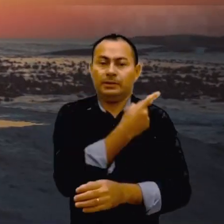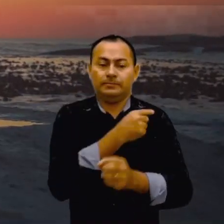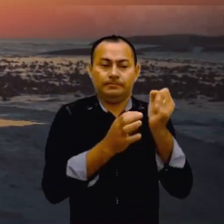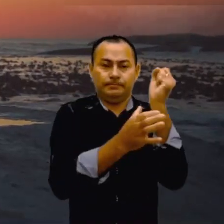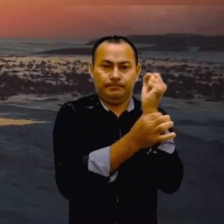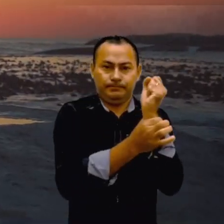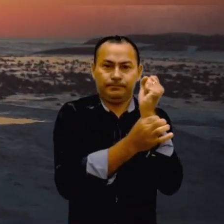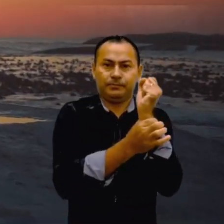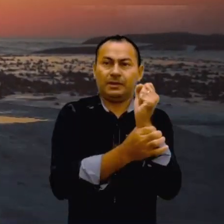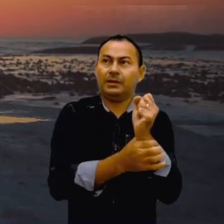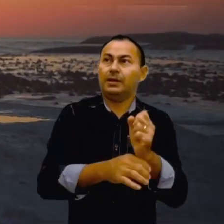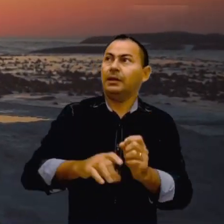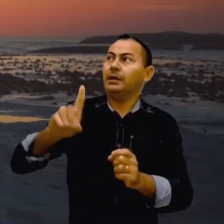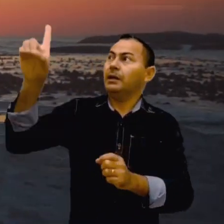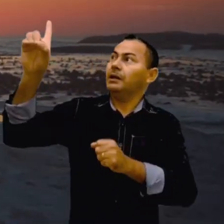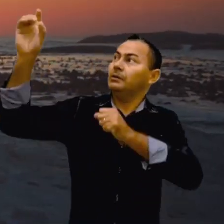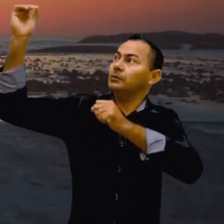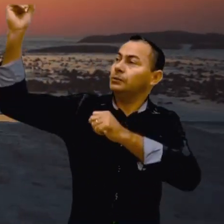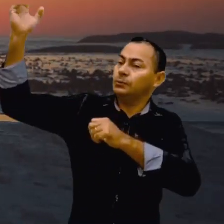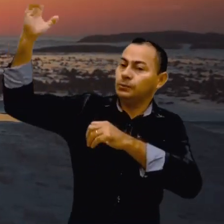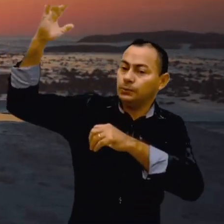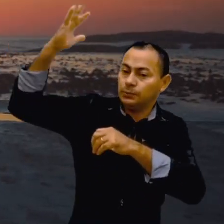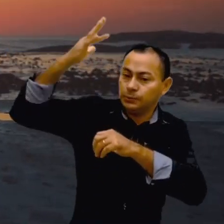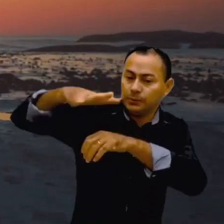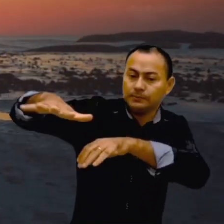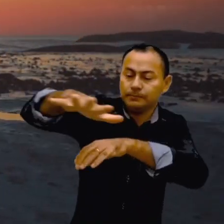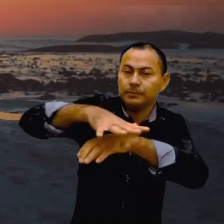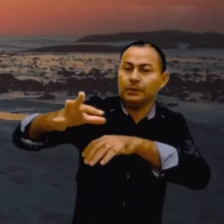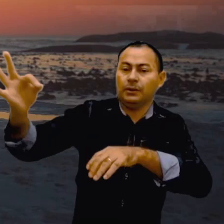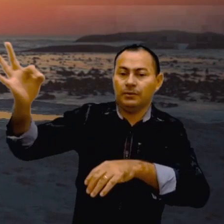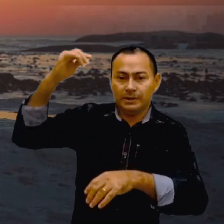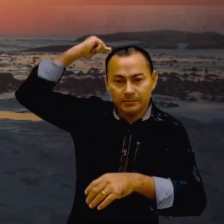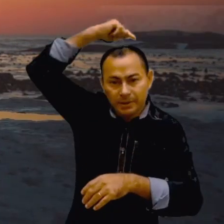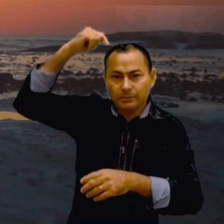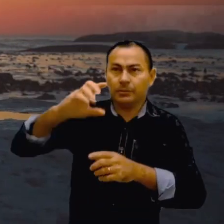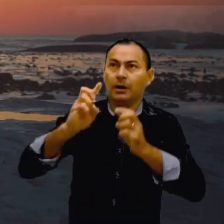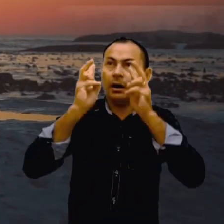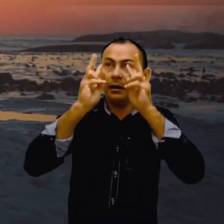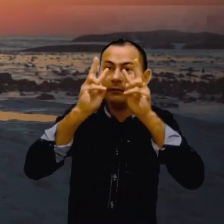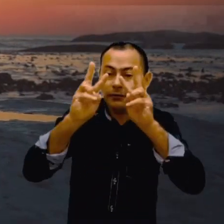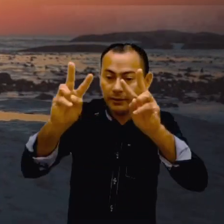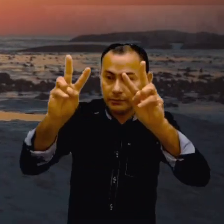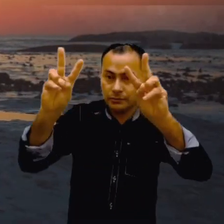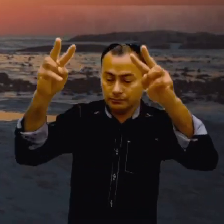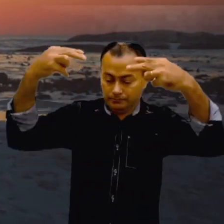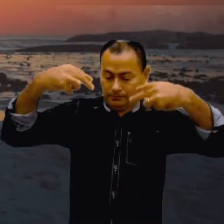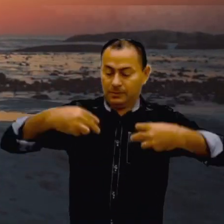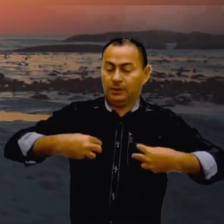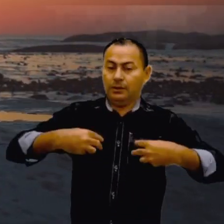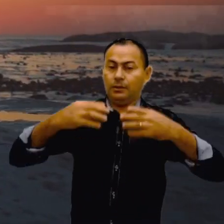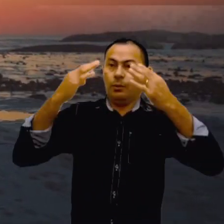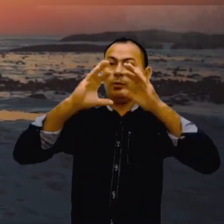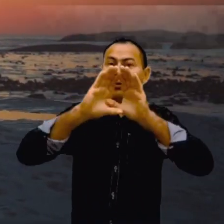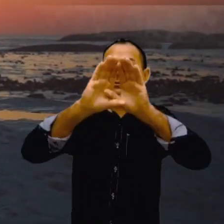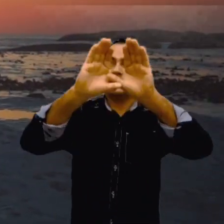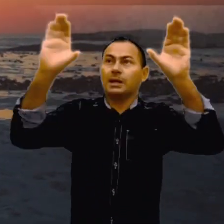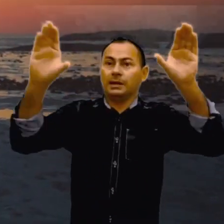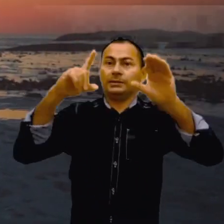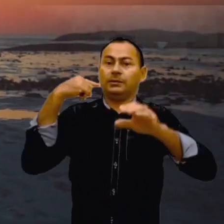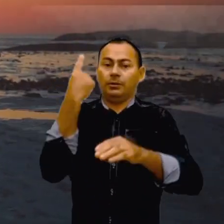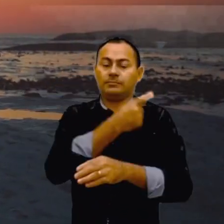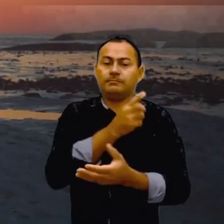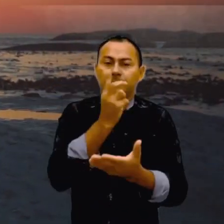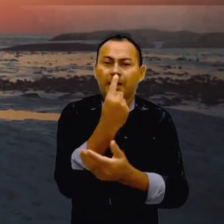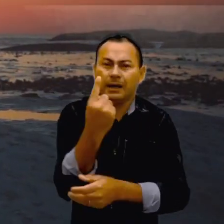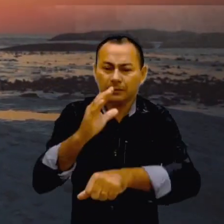Como garantia, Ele derramou sobre nós o Espírito Santo. Por isso olhamos com confiança para nossos corpos celestes, sabendo que,